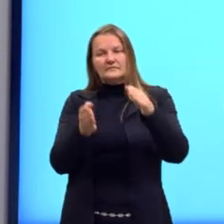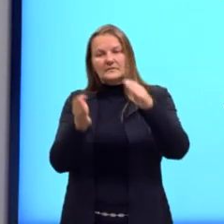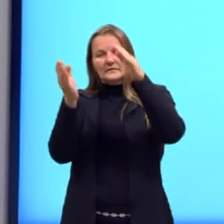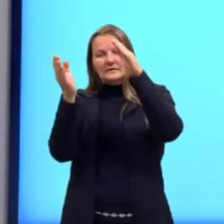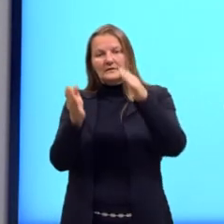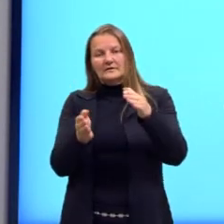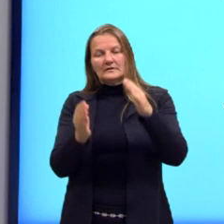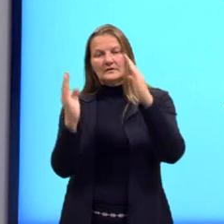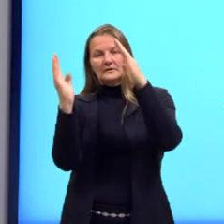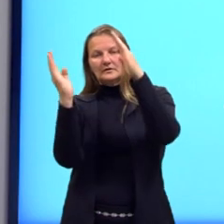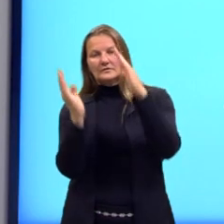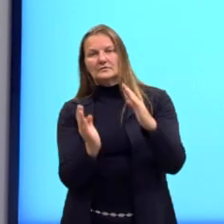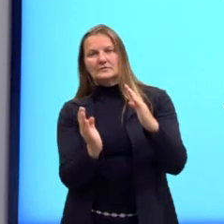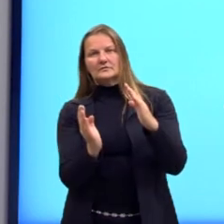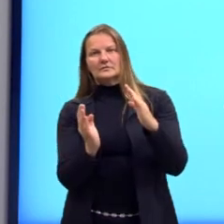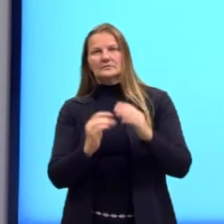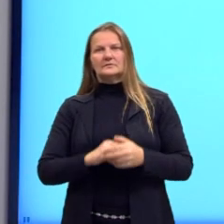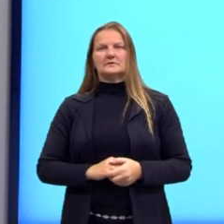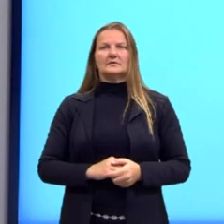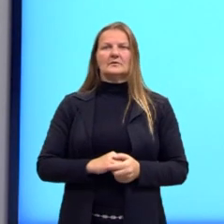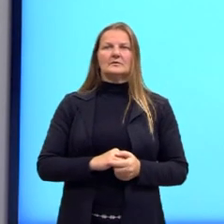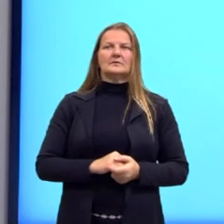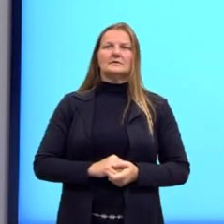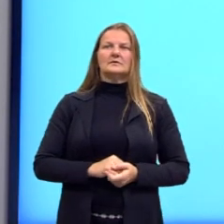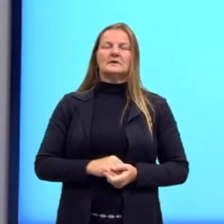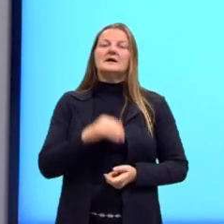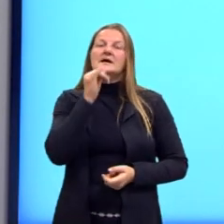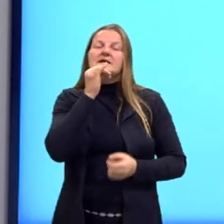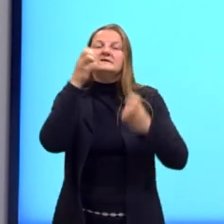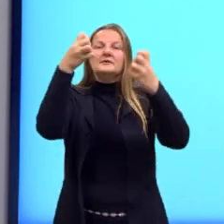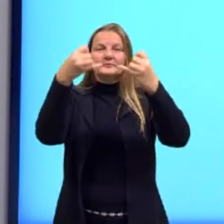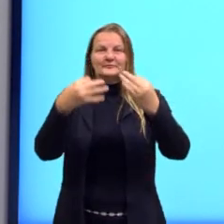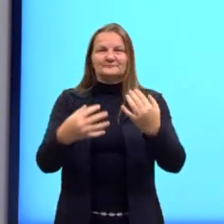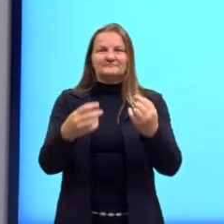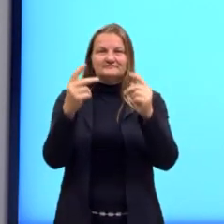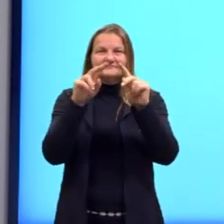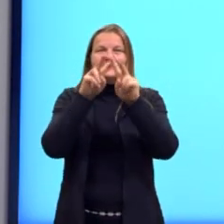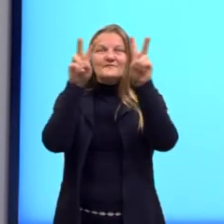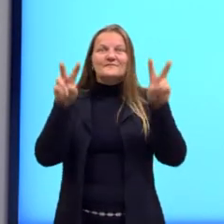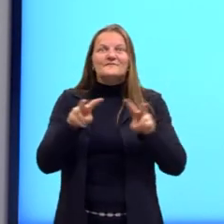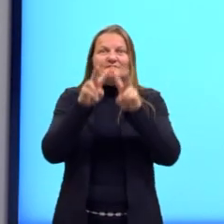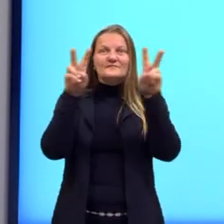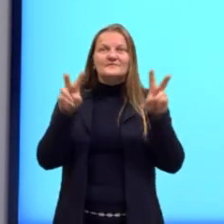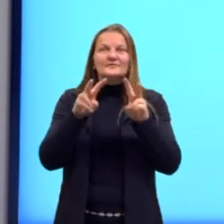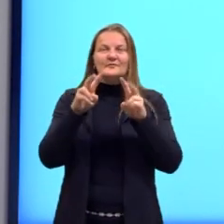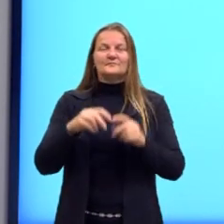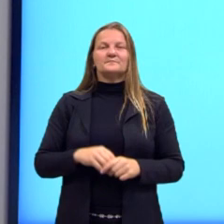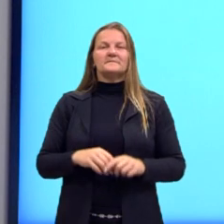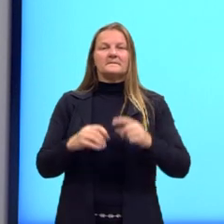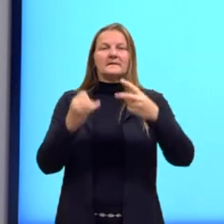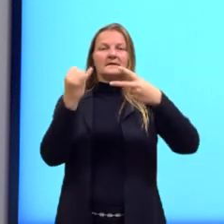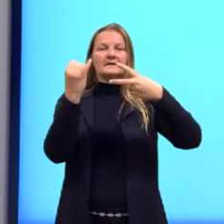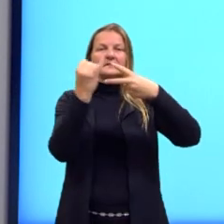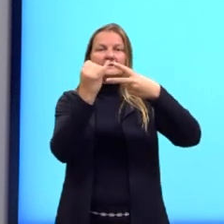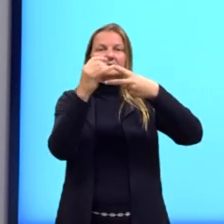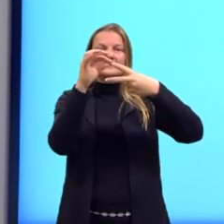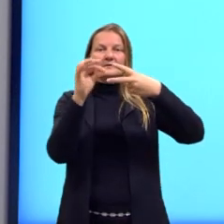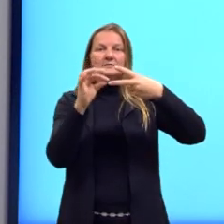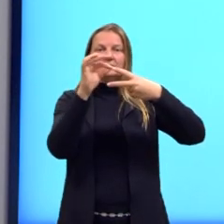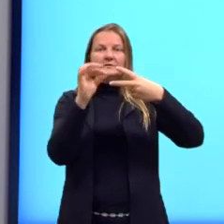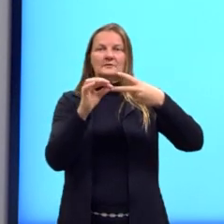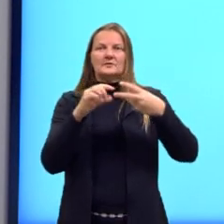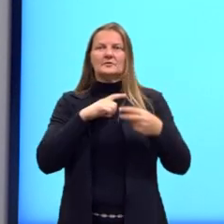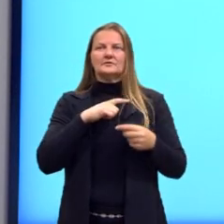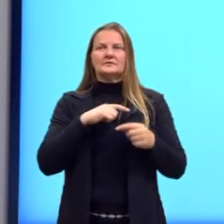vértices não consecutivos e vamos visualizar melhor então temos aqui um polígono temos